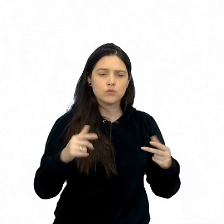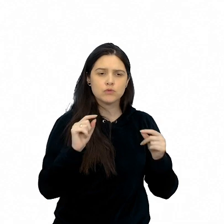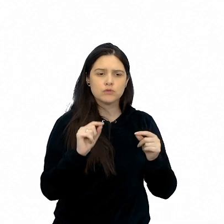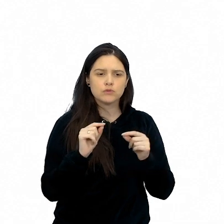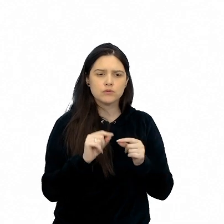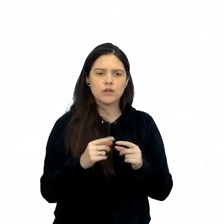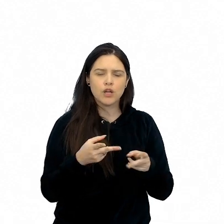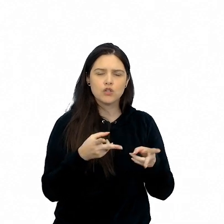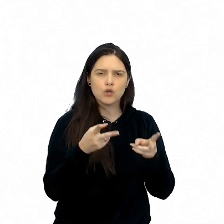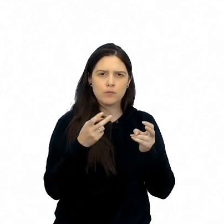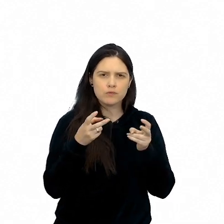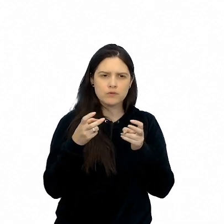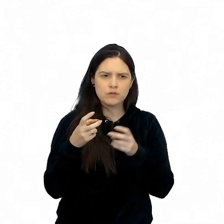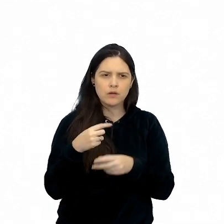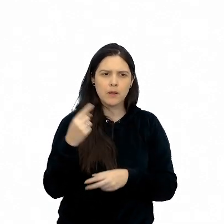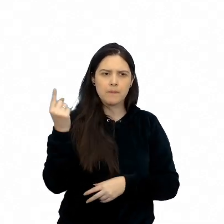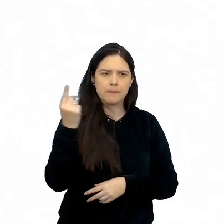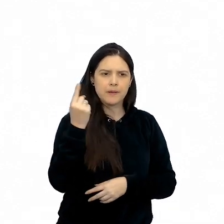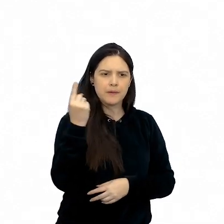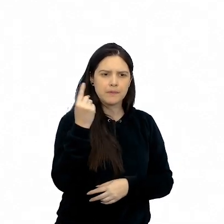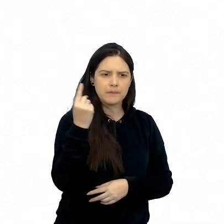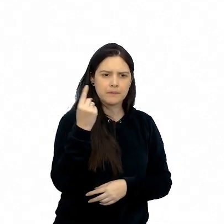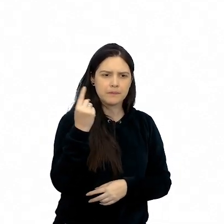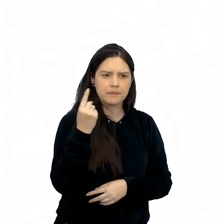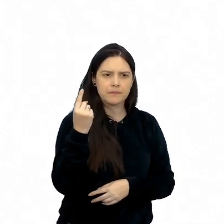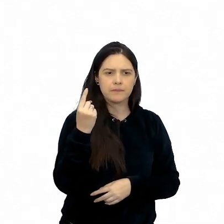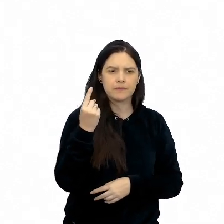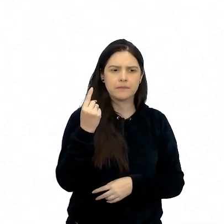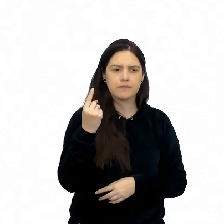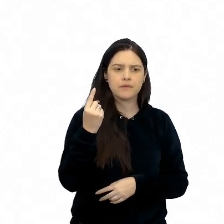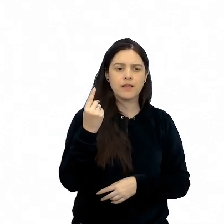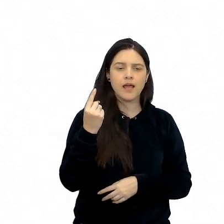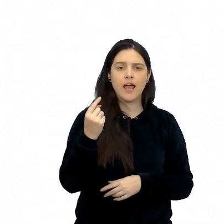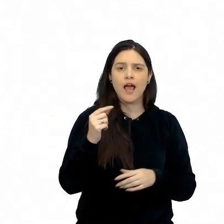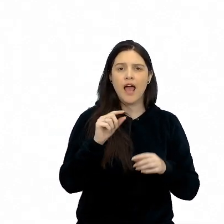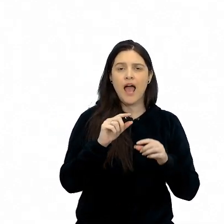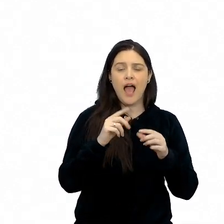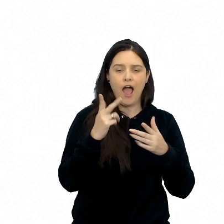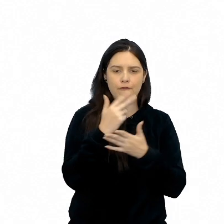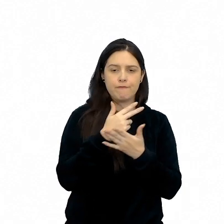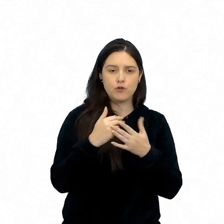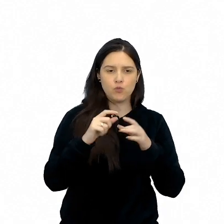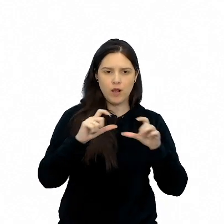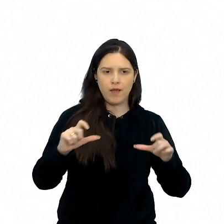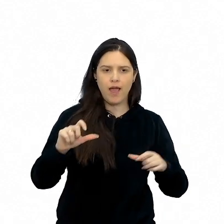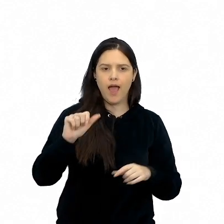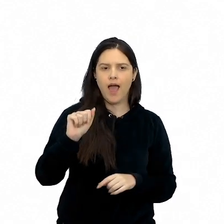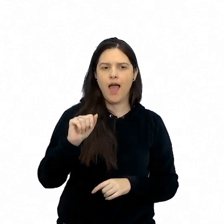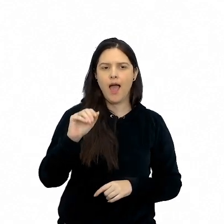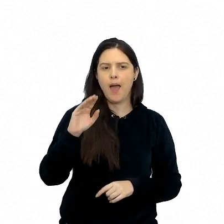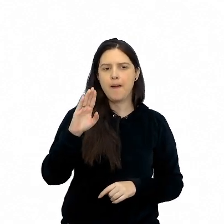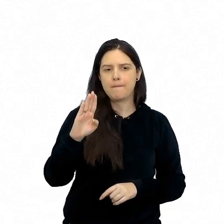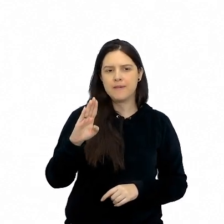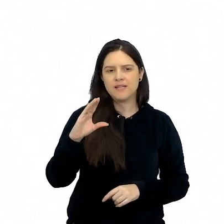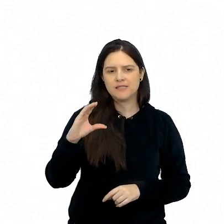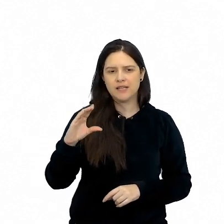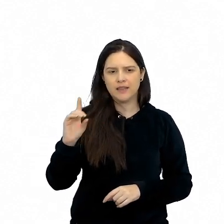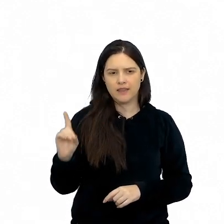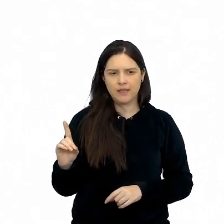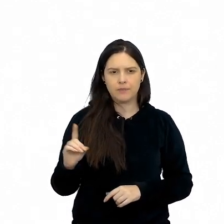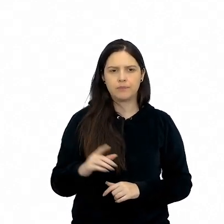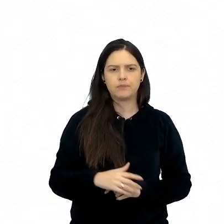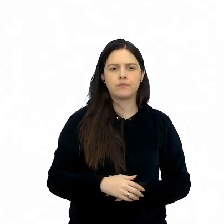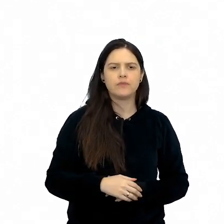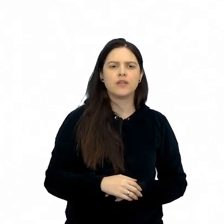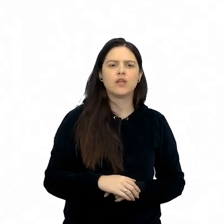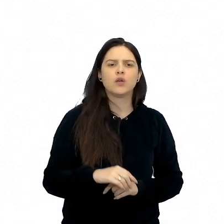para a gente observar. Primeira coisa, ele fala, na figura abaixo, A, B, C, D é um quadrado. Bom,